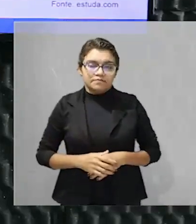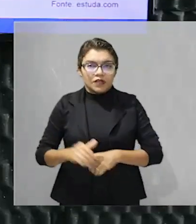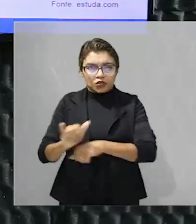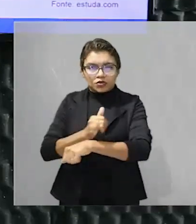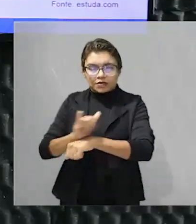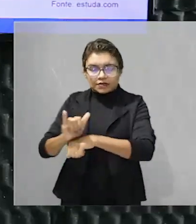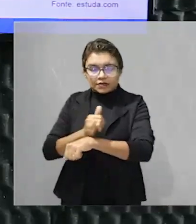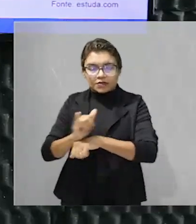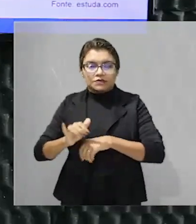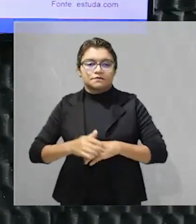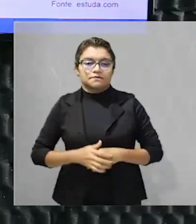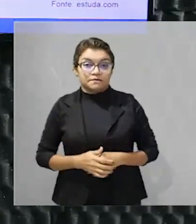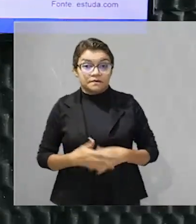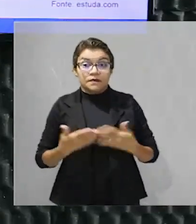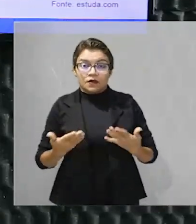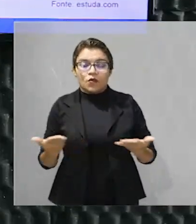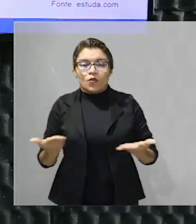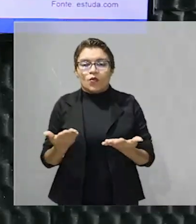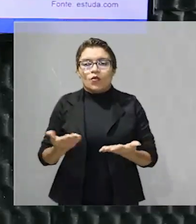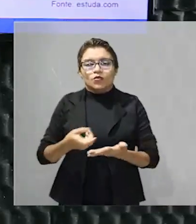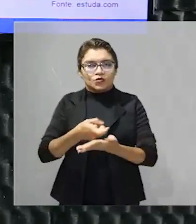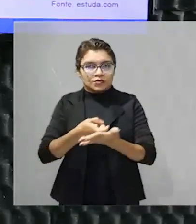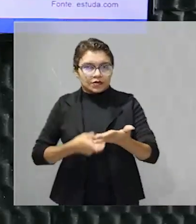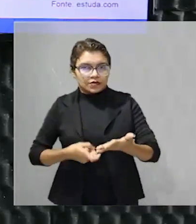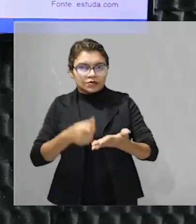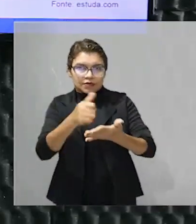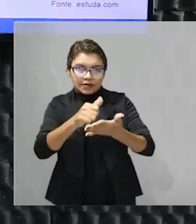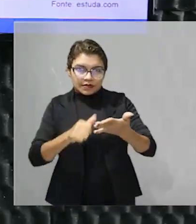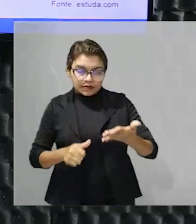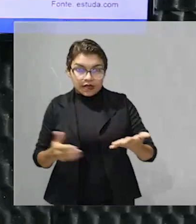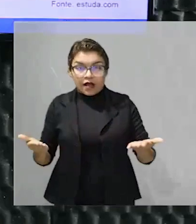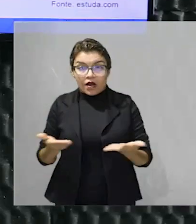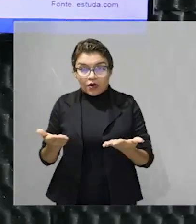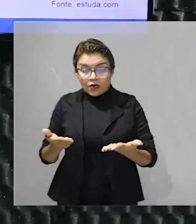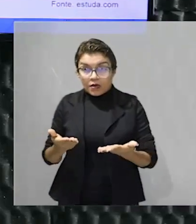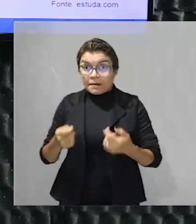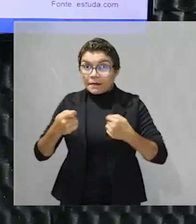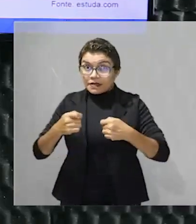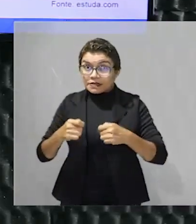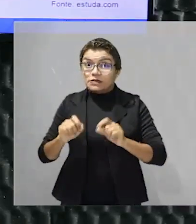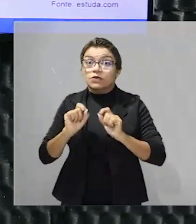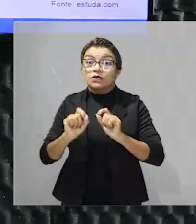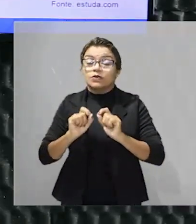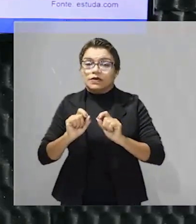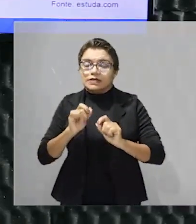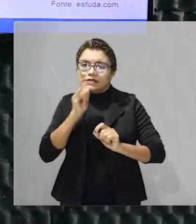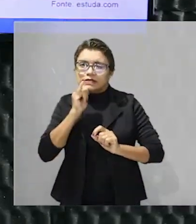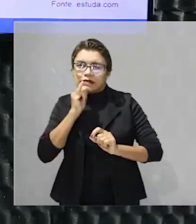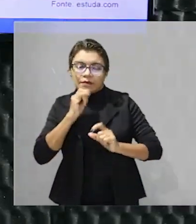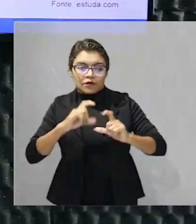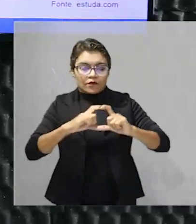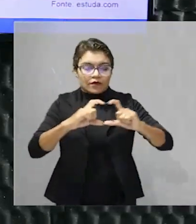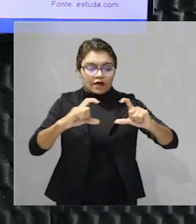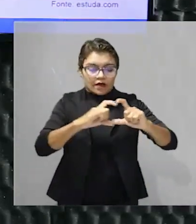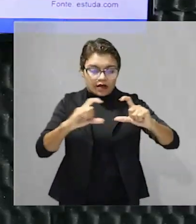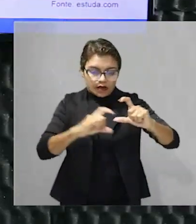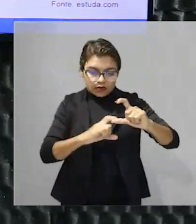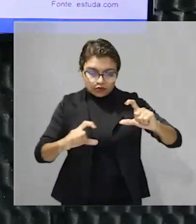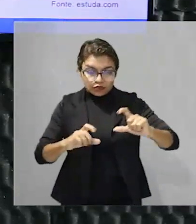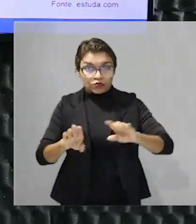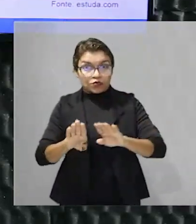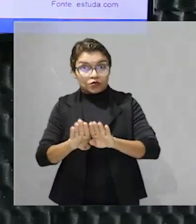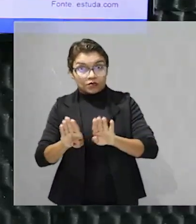alguns desses textos. Para a gente começar, vale a pena nós destacarmos a diferença entre um cartoon e uma tirinha, ou